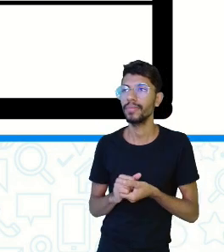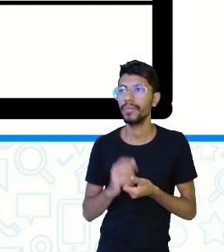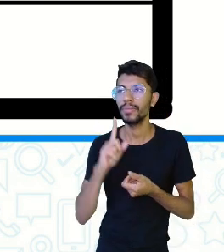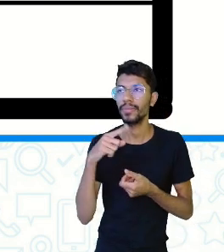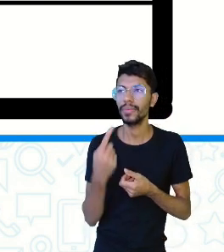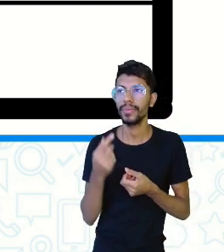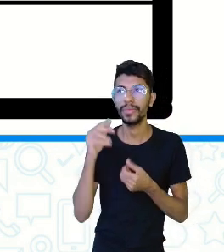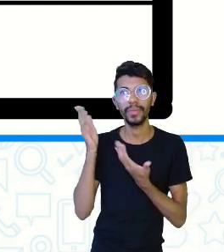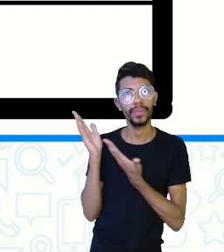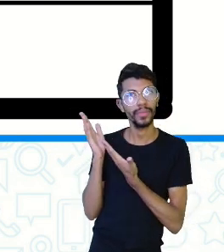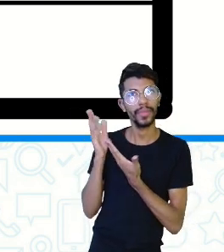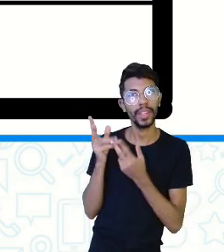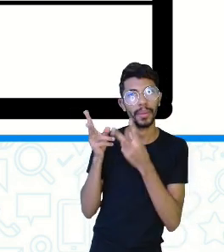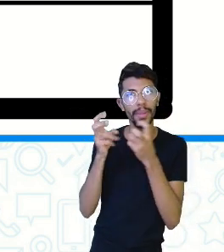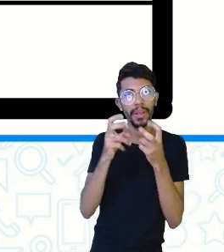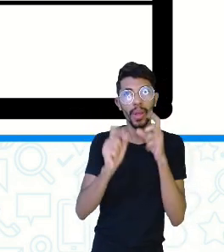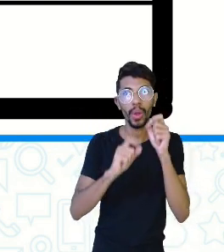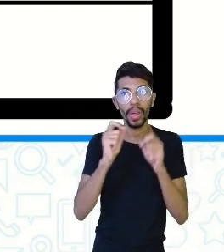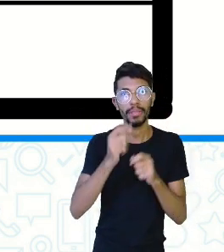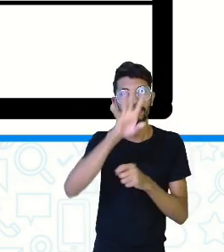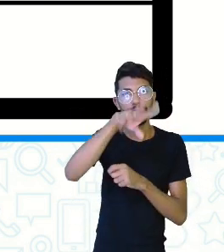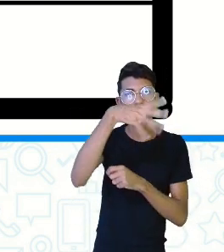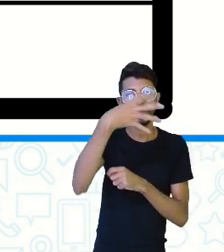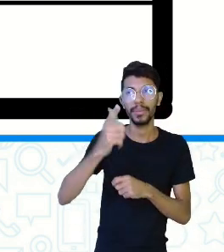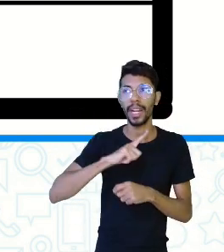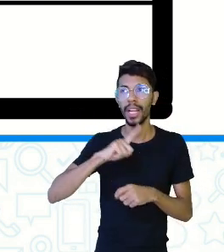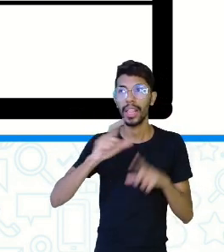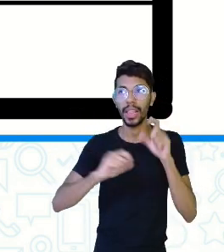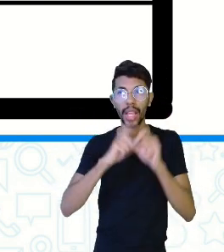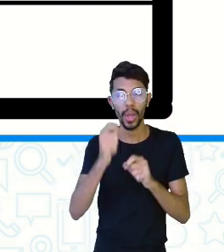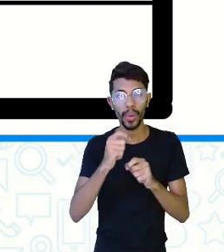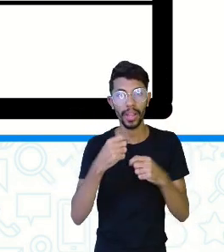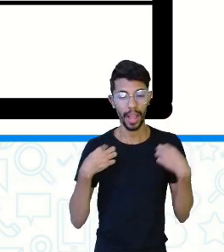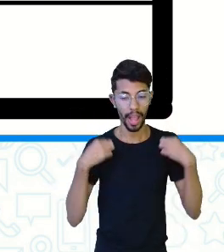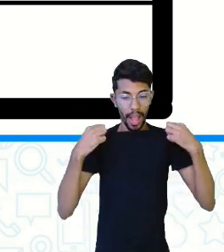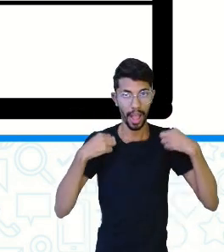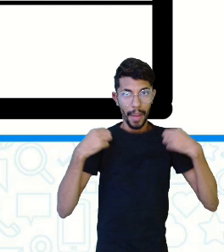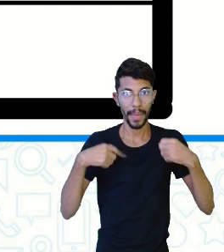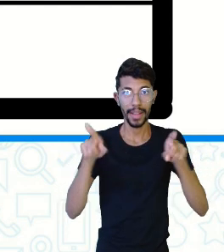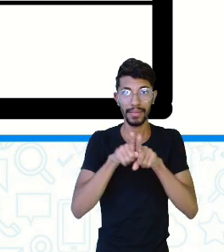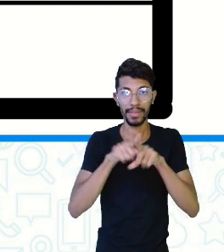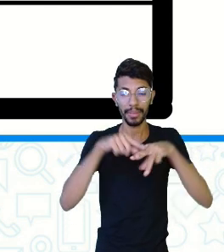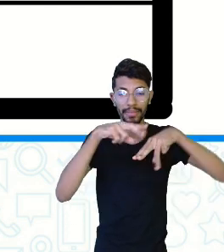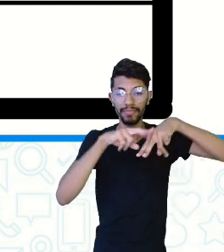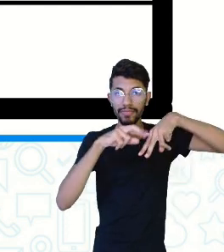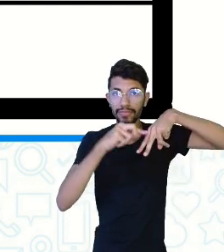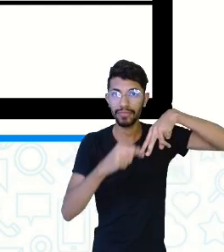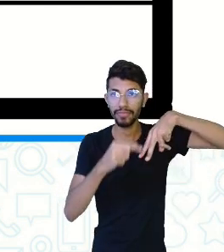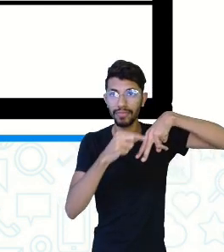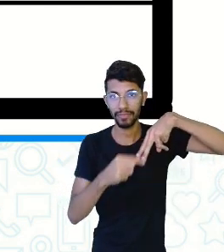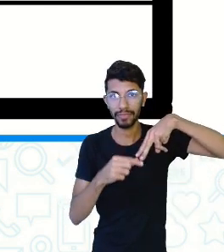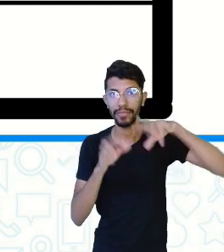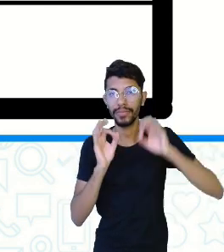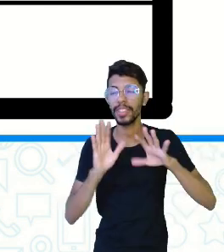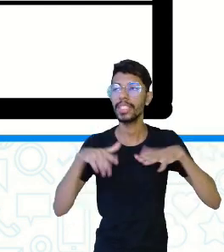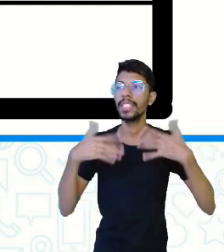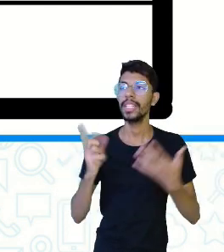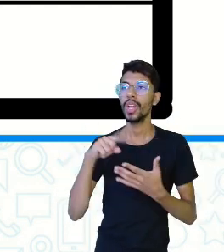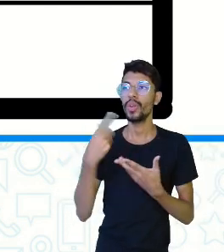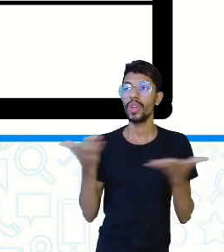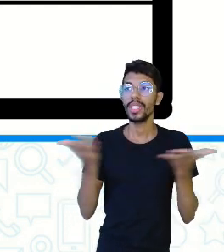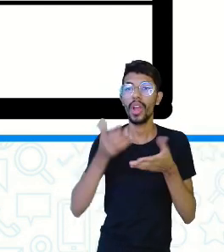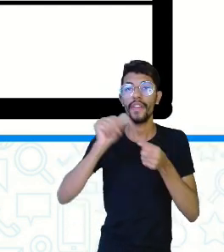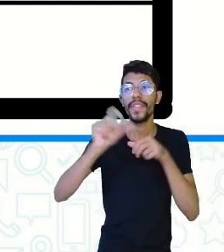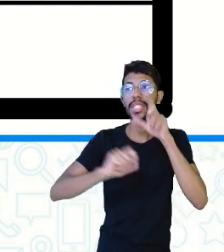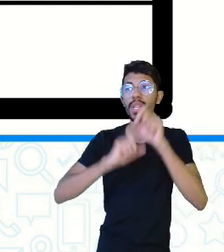uma tabela onde temos as camisas, correto? E as calças que ele tem. E agora nós vamos combinar